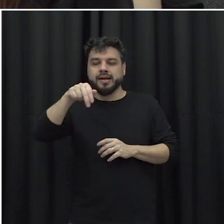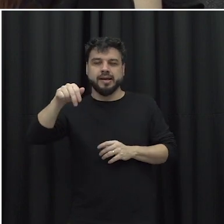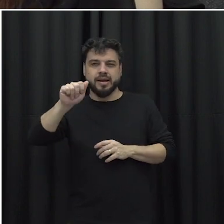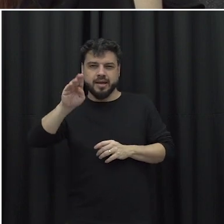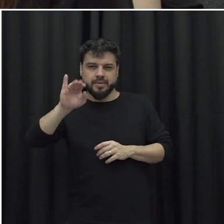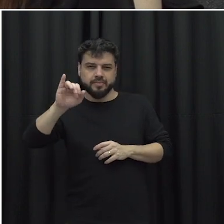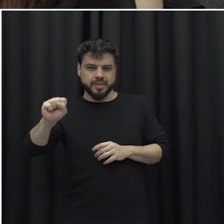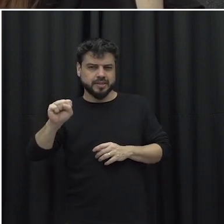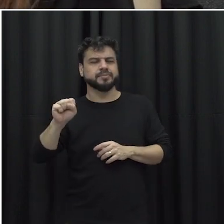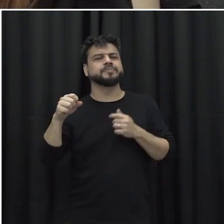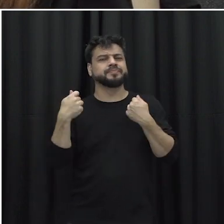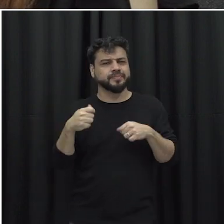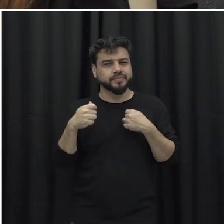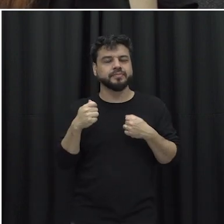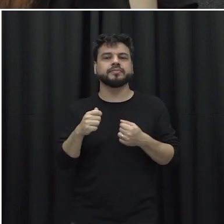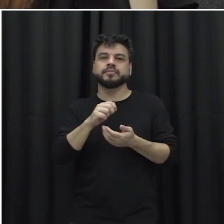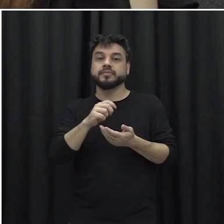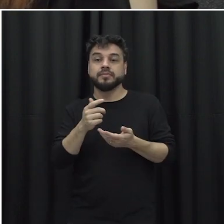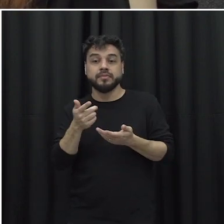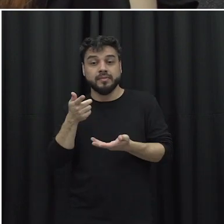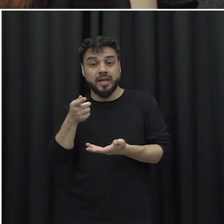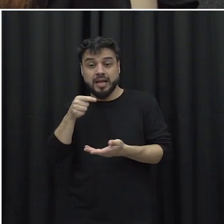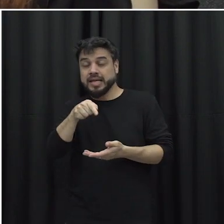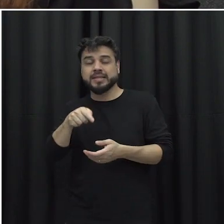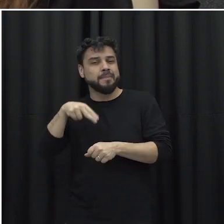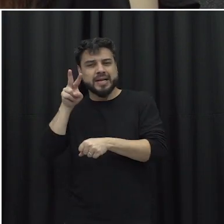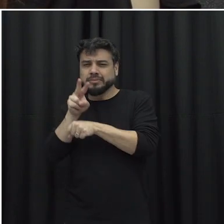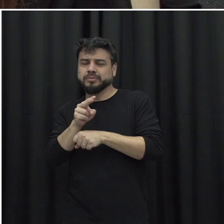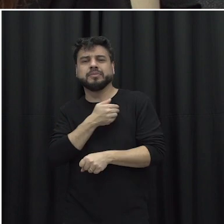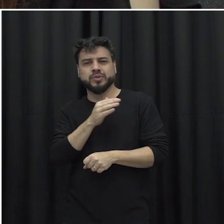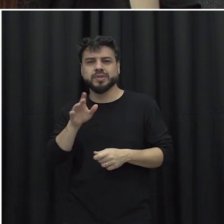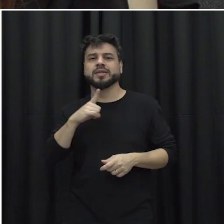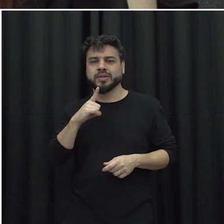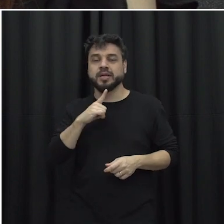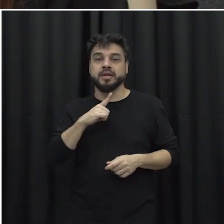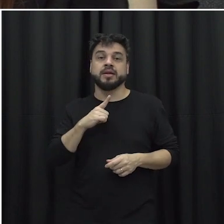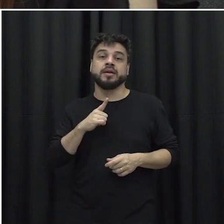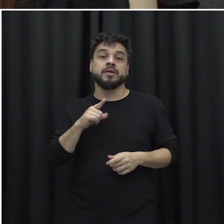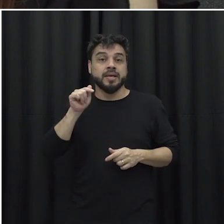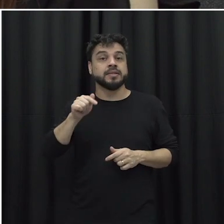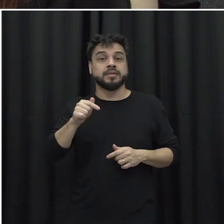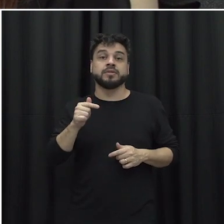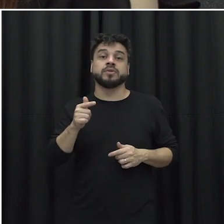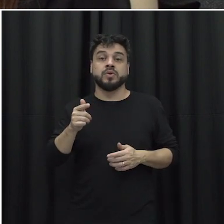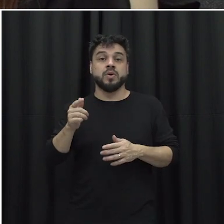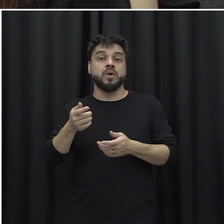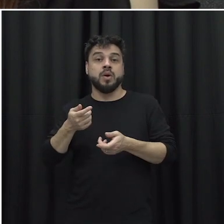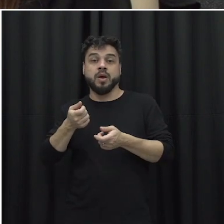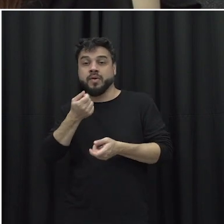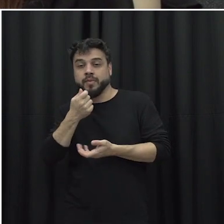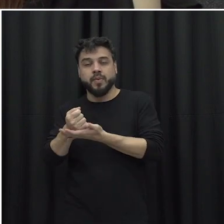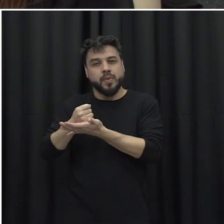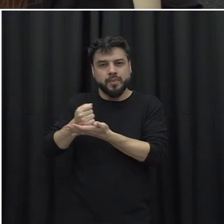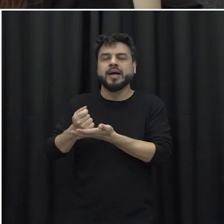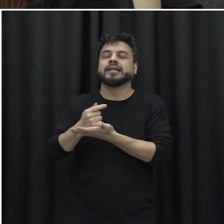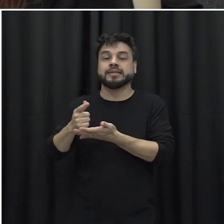tipos de produtos. Mas é uma indústria muito rentável, né? Que tanto é que, se você for ver nos Estados